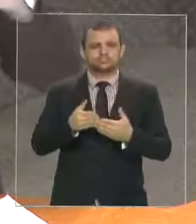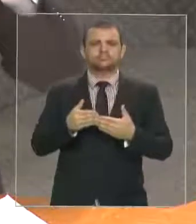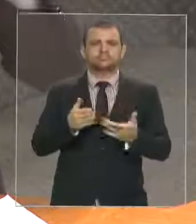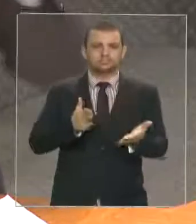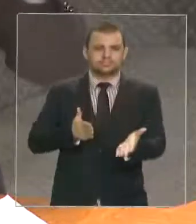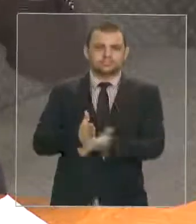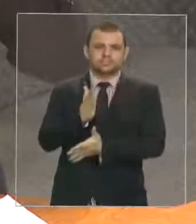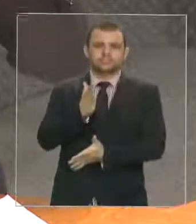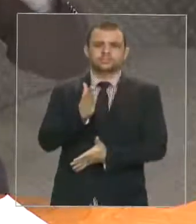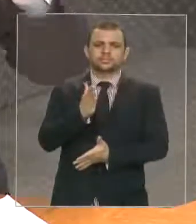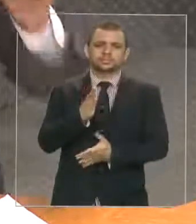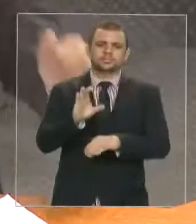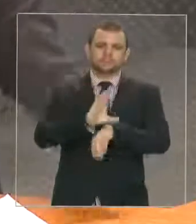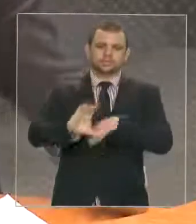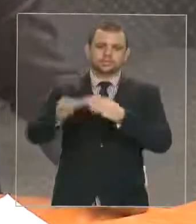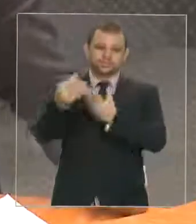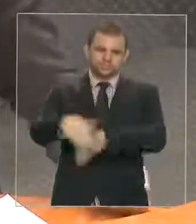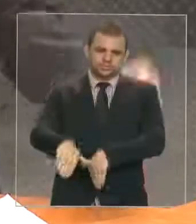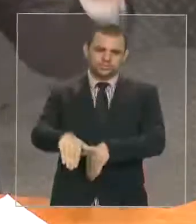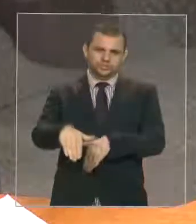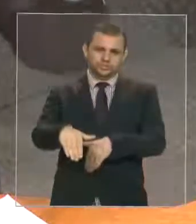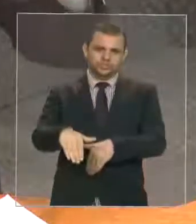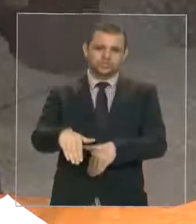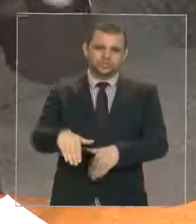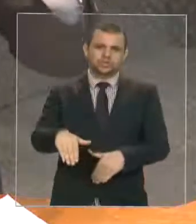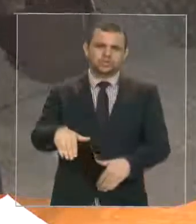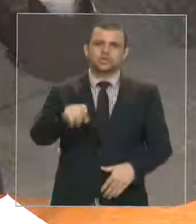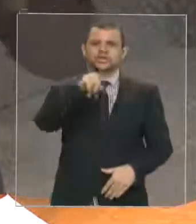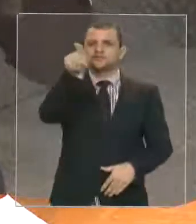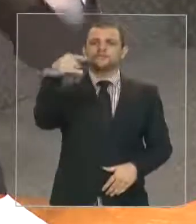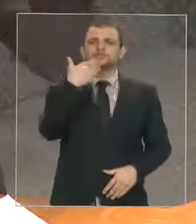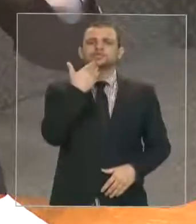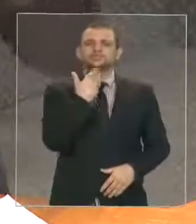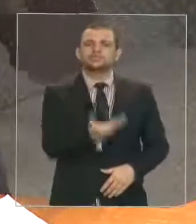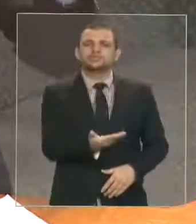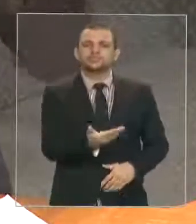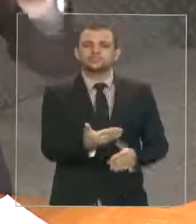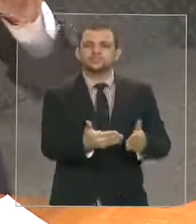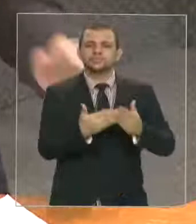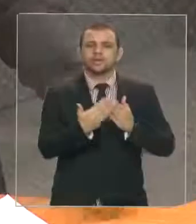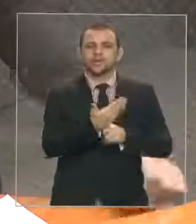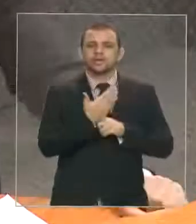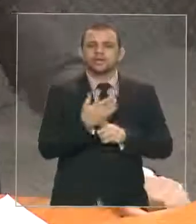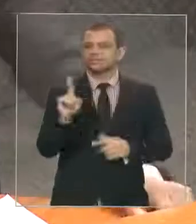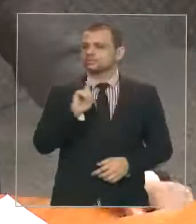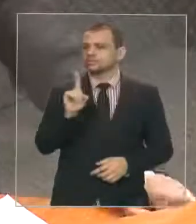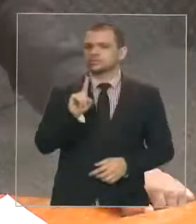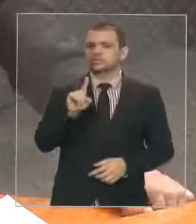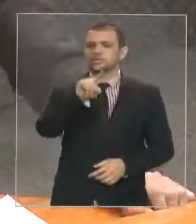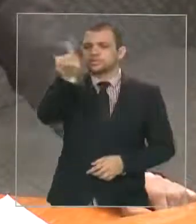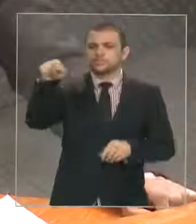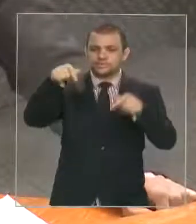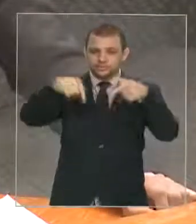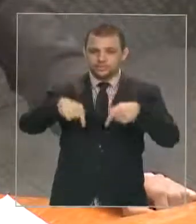Não estão pedindo favor. Não estão aqui na Assembleia como cabide de emprego.